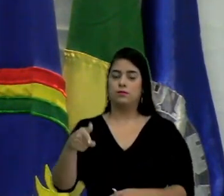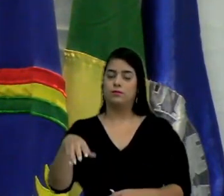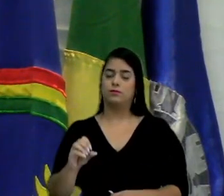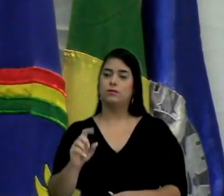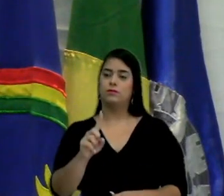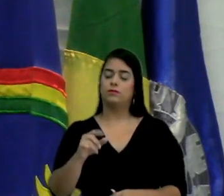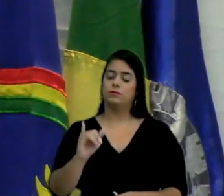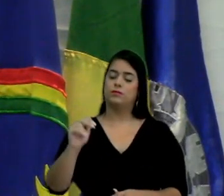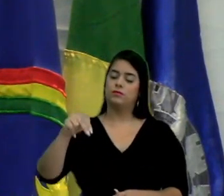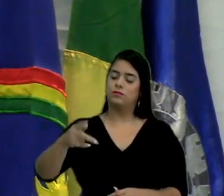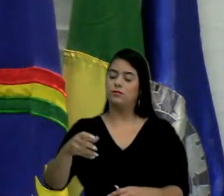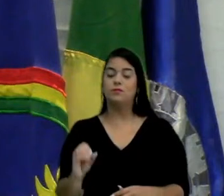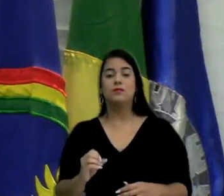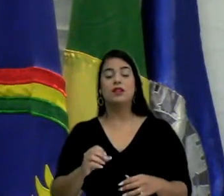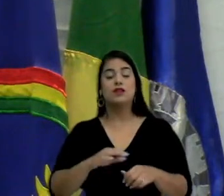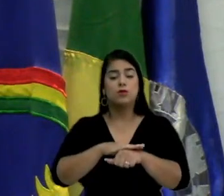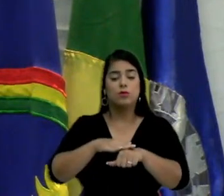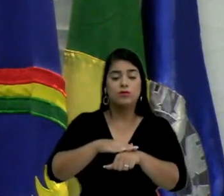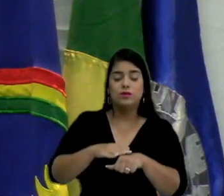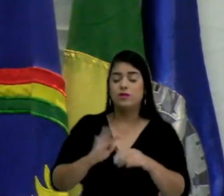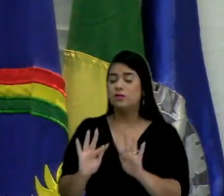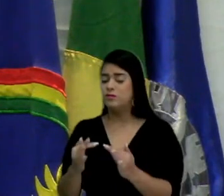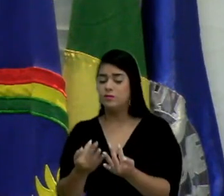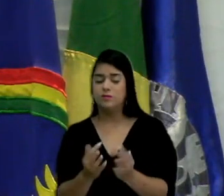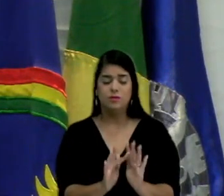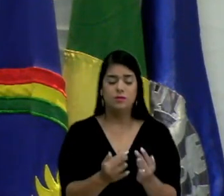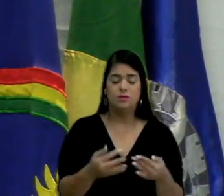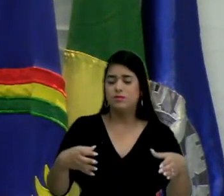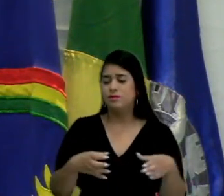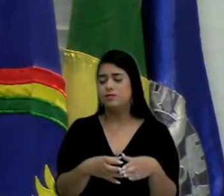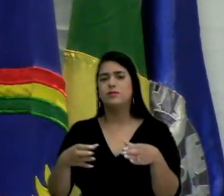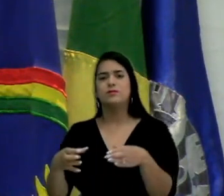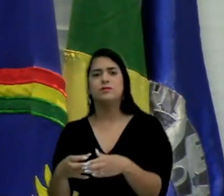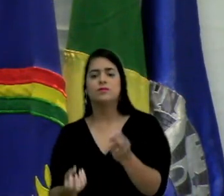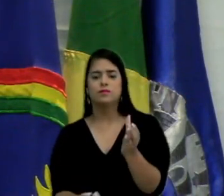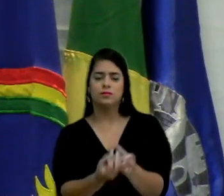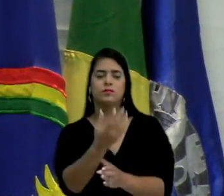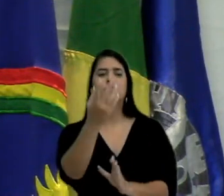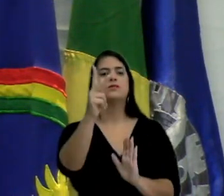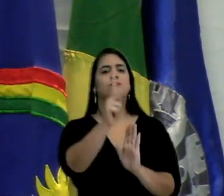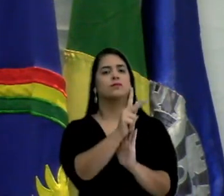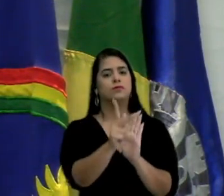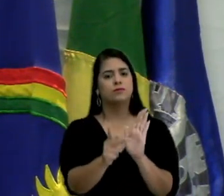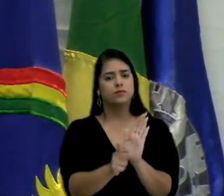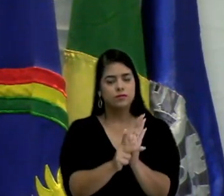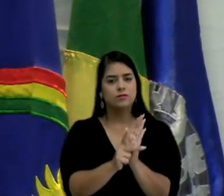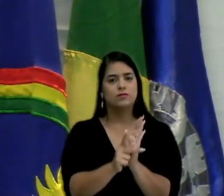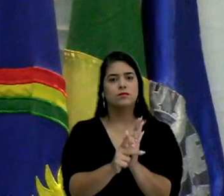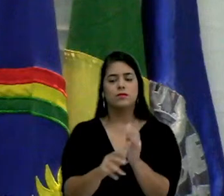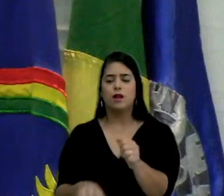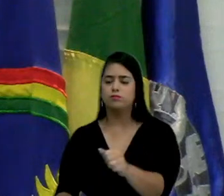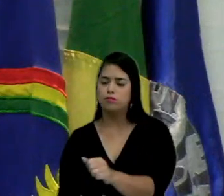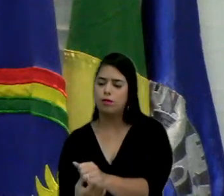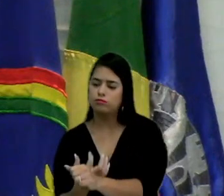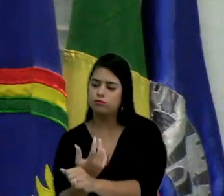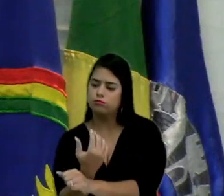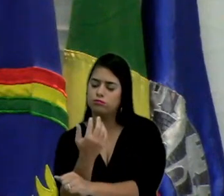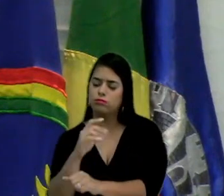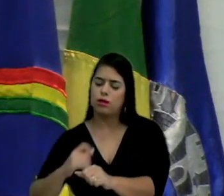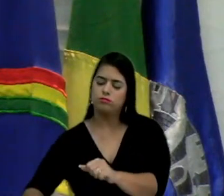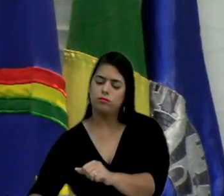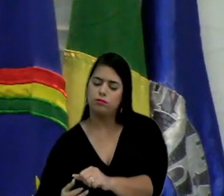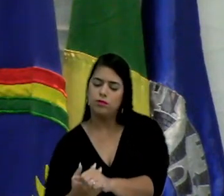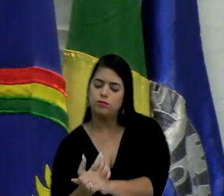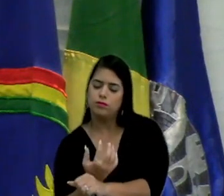já dialogar com as famílias daquela comunidade pra implementação de um projeto de hortas comunitárias né que hoje nós vamos fazer